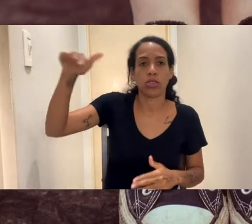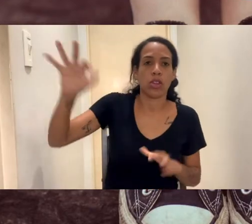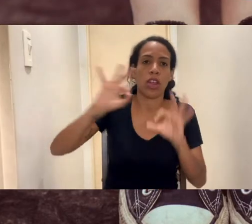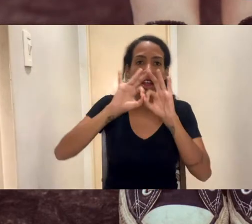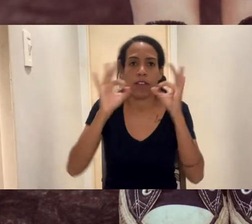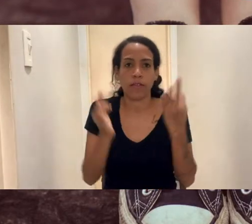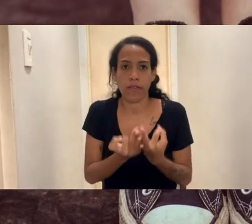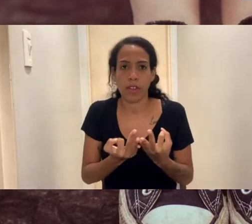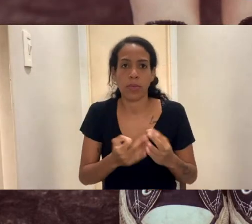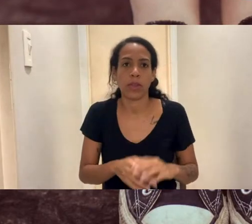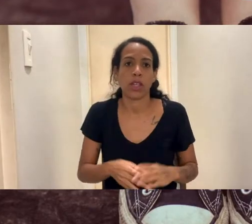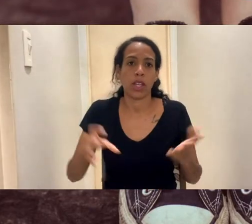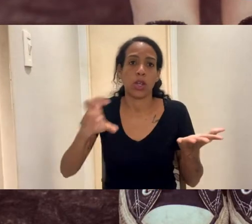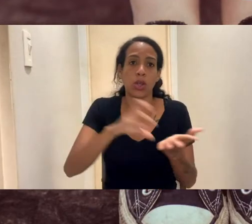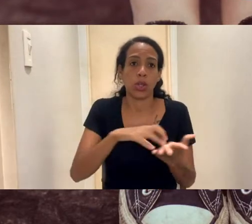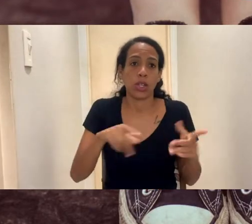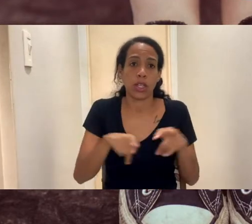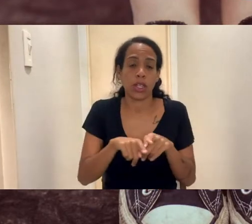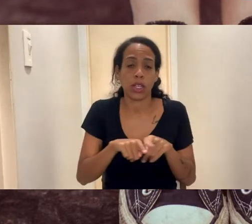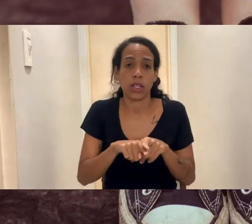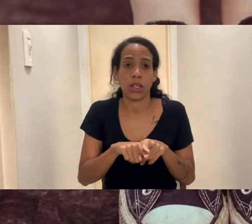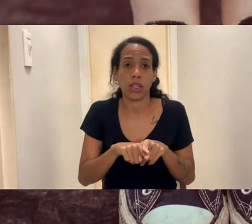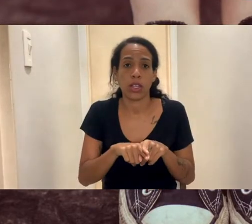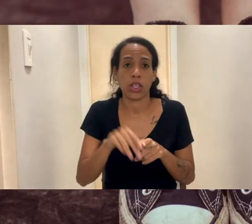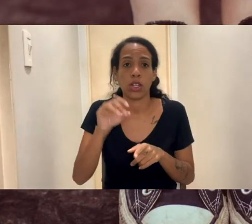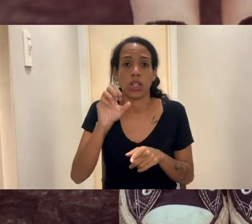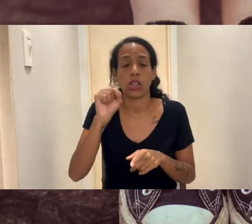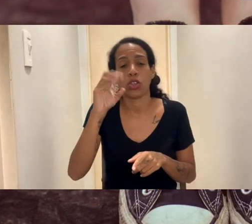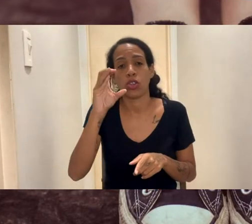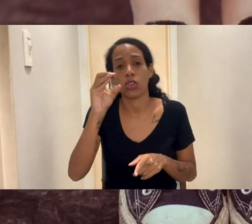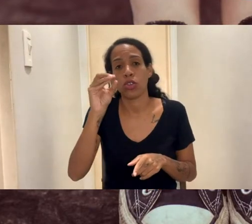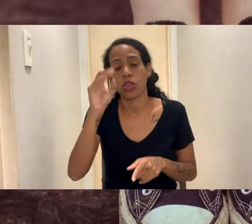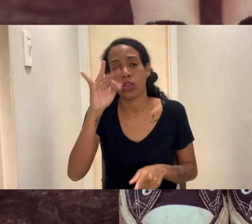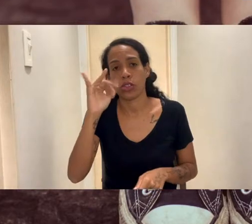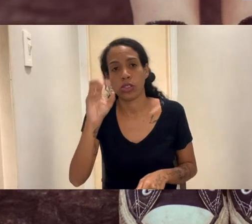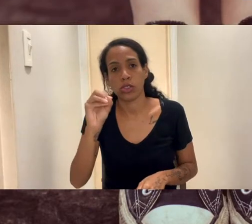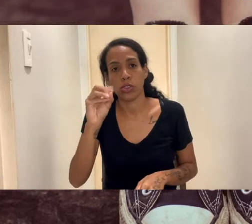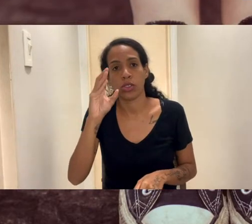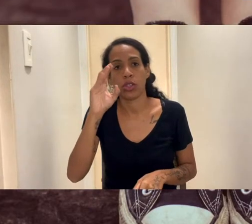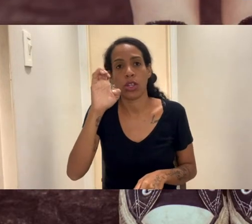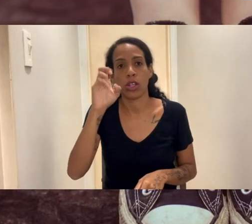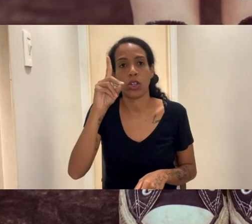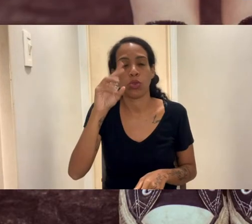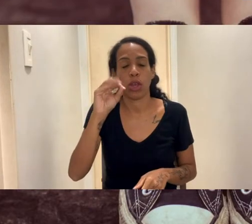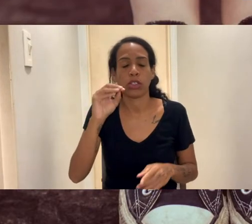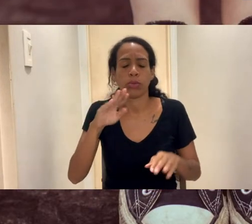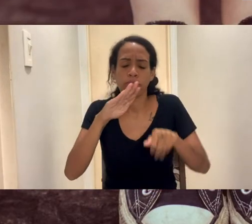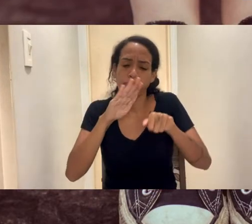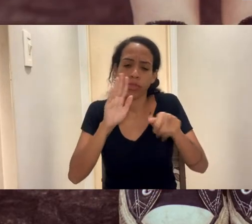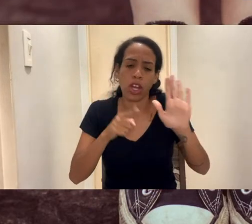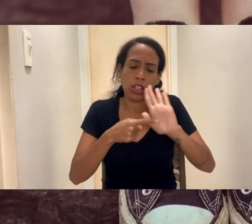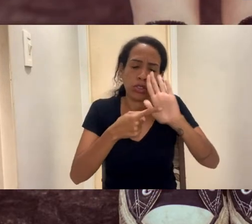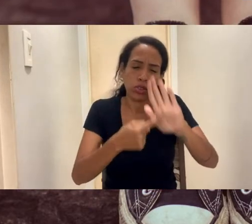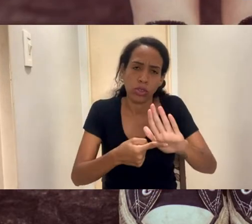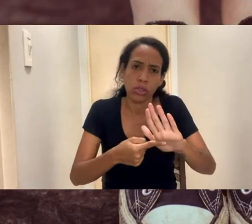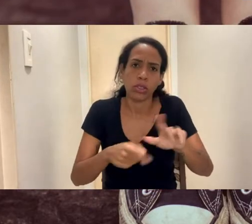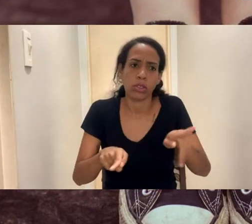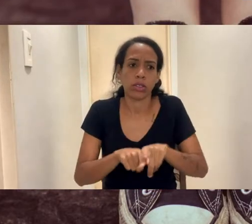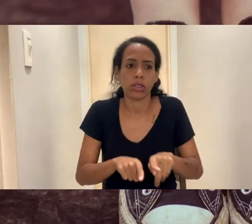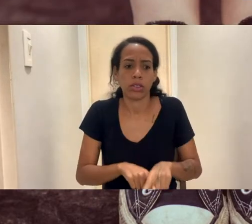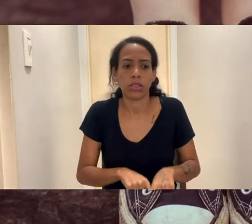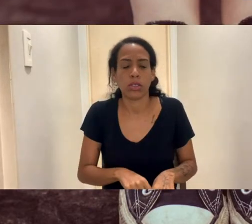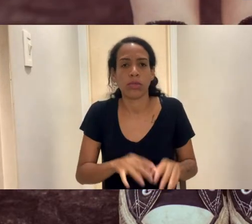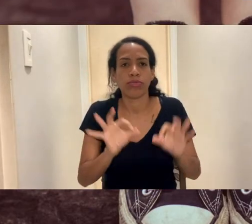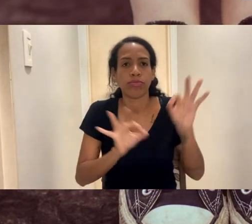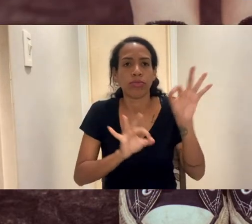família, contribuir com o caráter socioeducativo e restaurativo da medida socioeducativa,